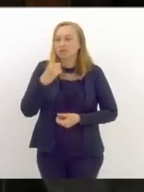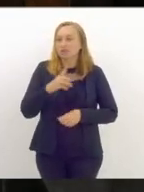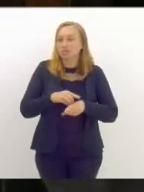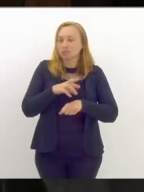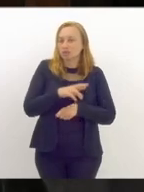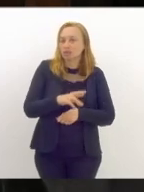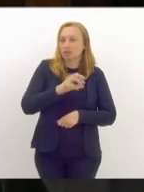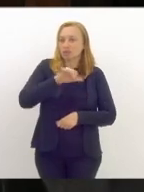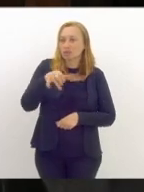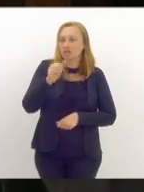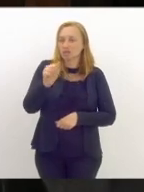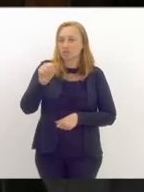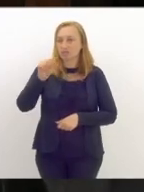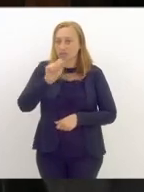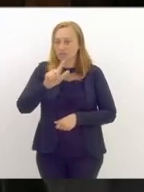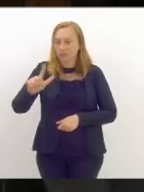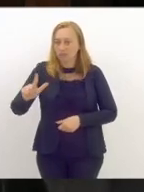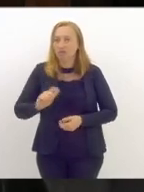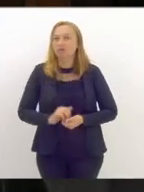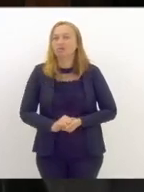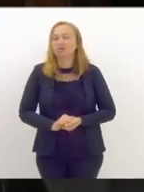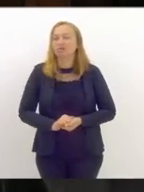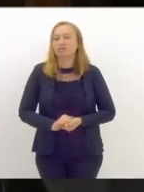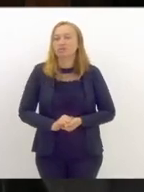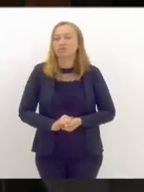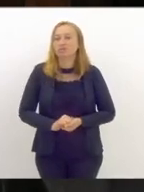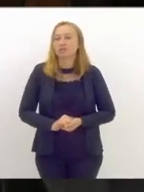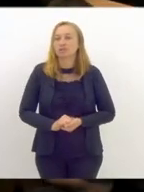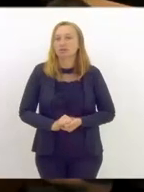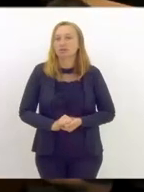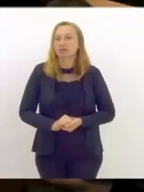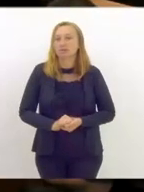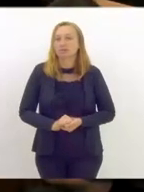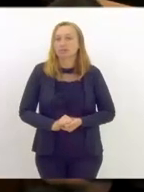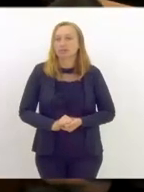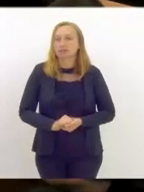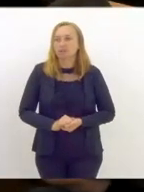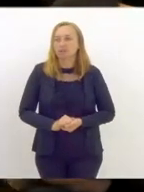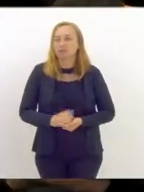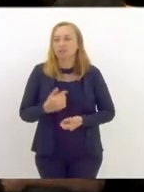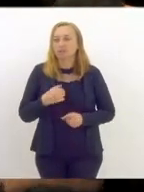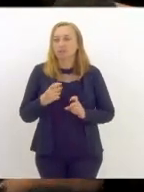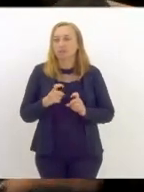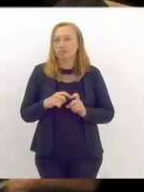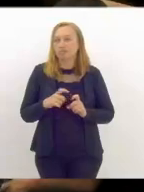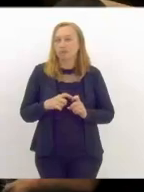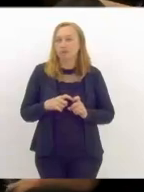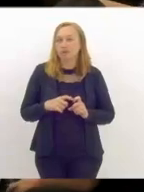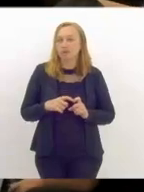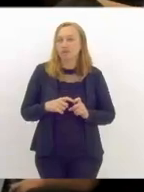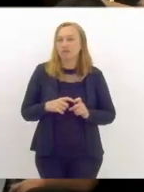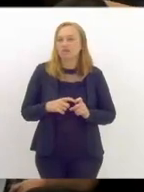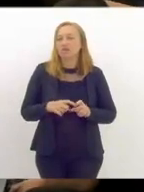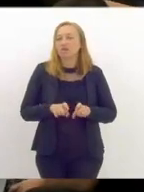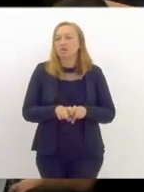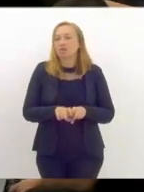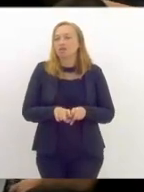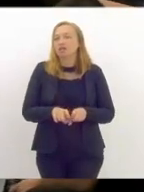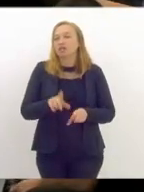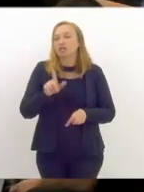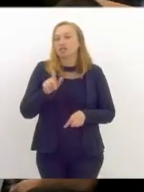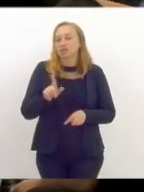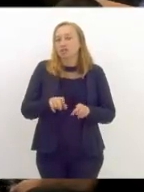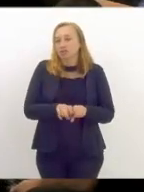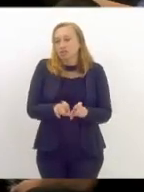Jamil. Jamil foi... Eu me tornei médico ginecologista obstetra por culpa dele.